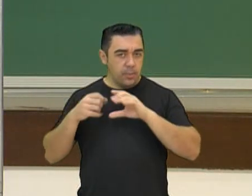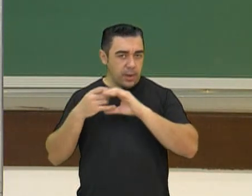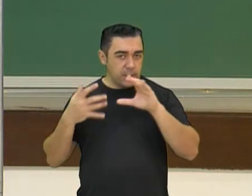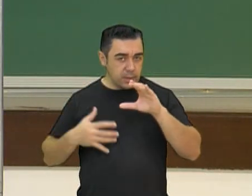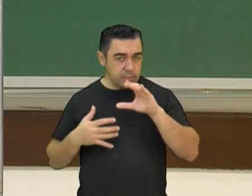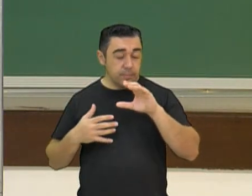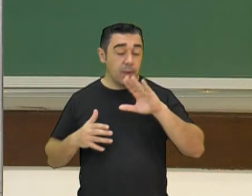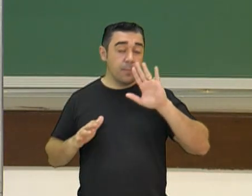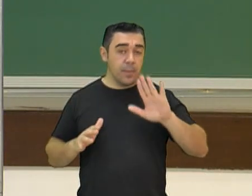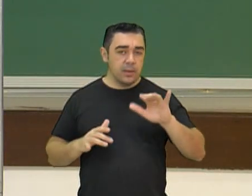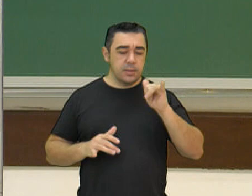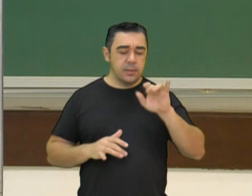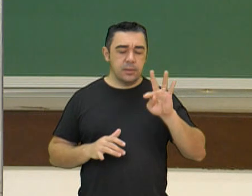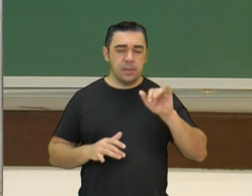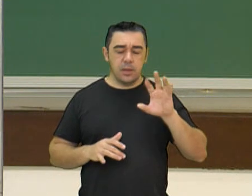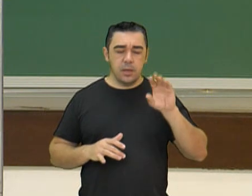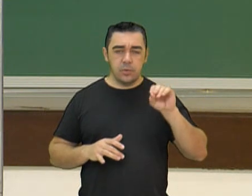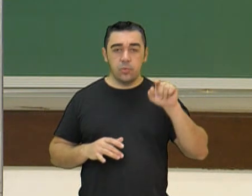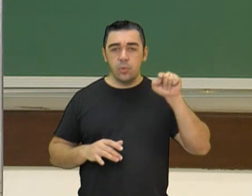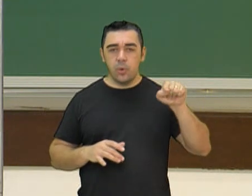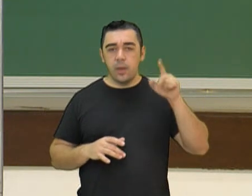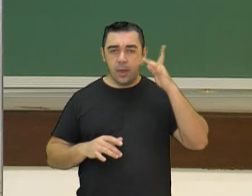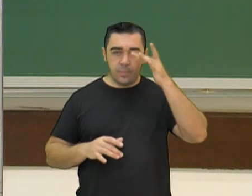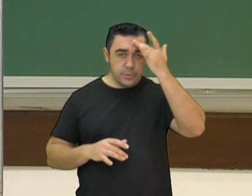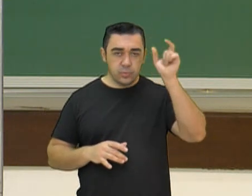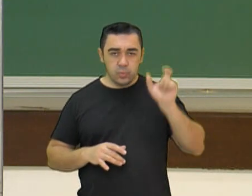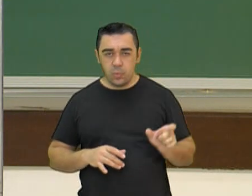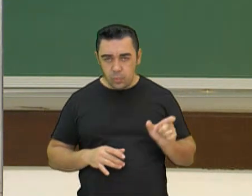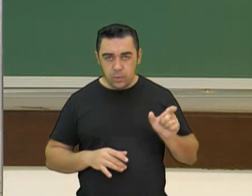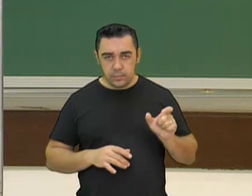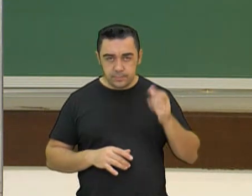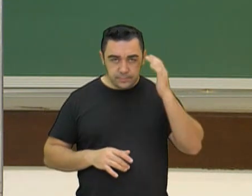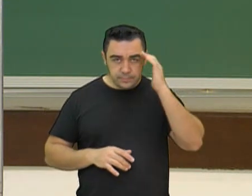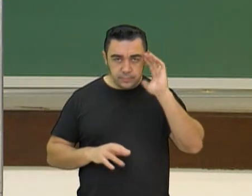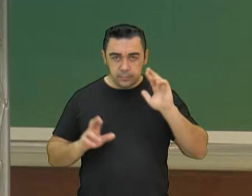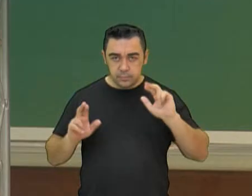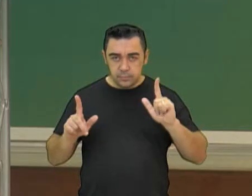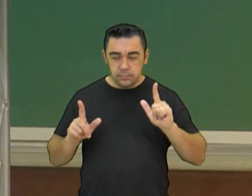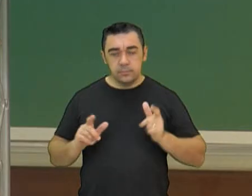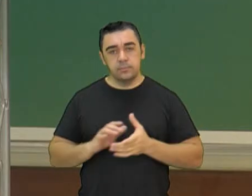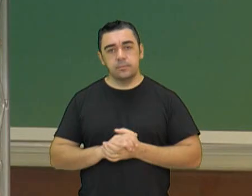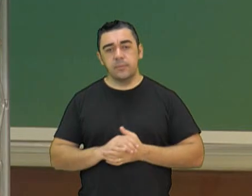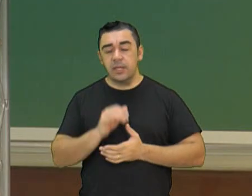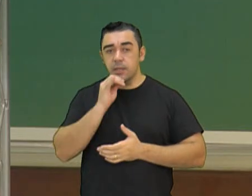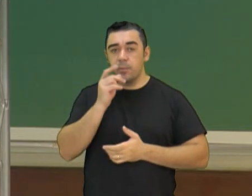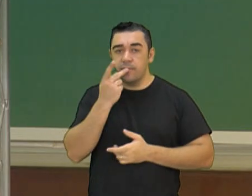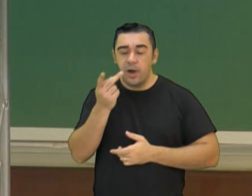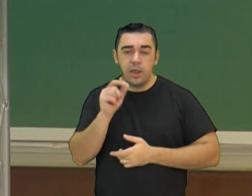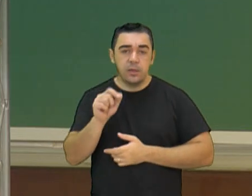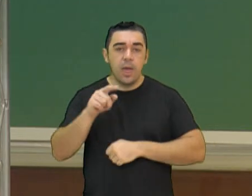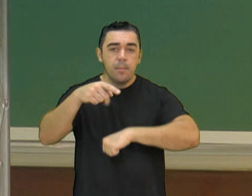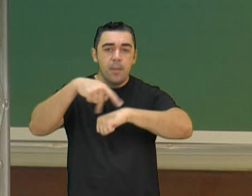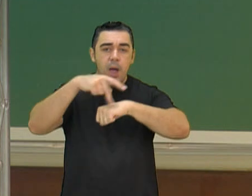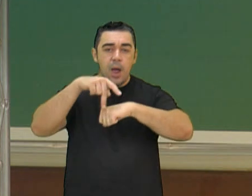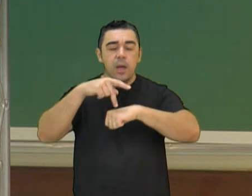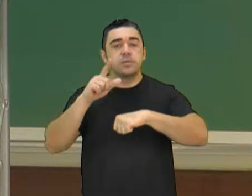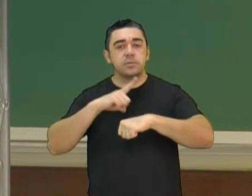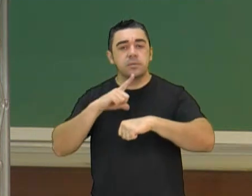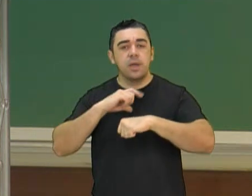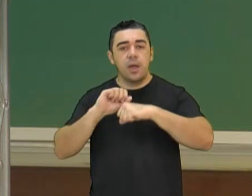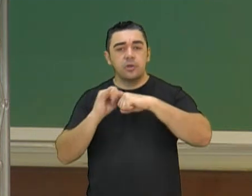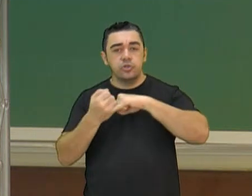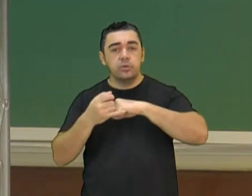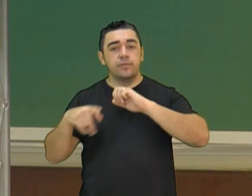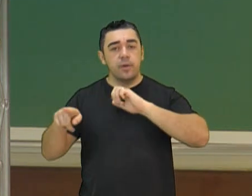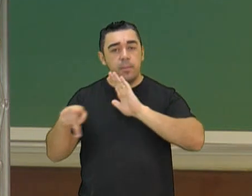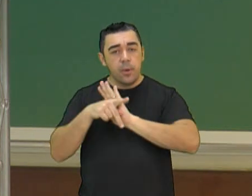é italiano, o João é americano, o João é cubano. Né? Então a gente tem esses adjetivos